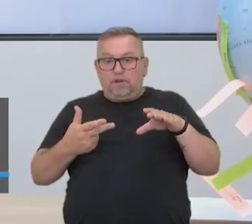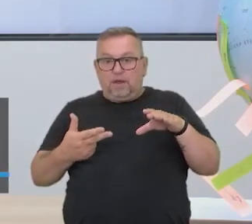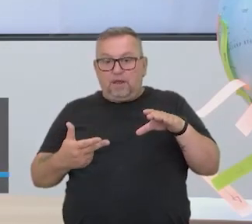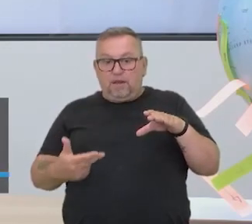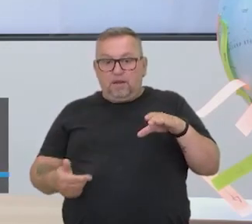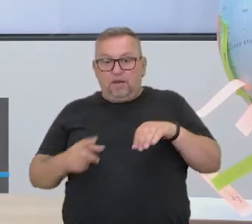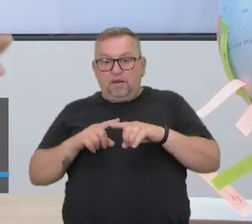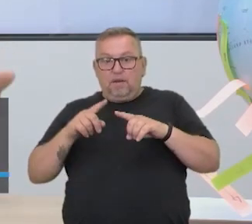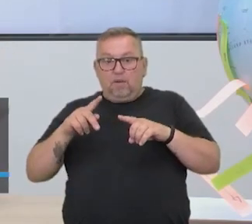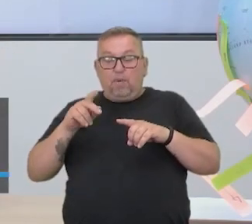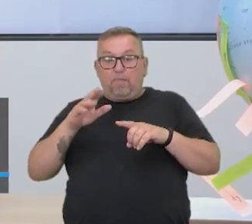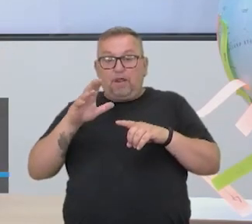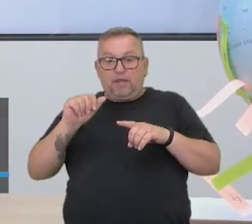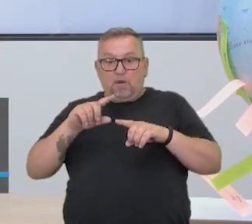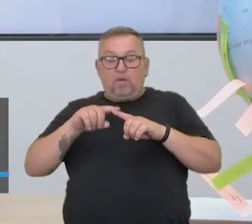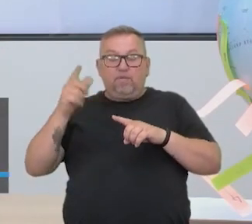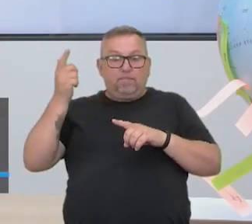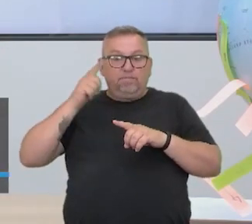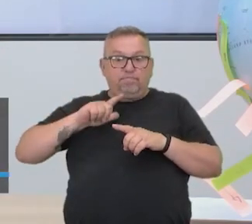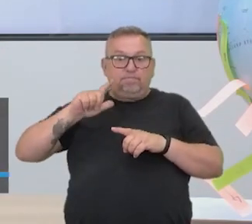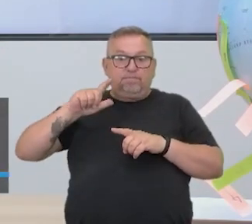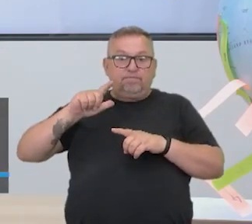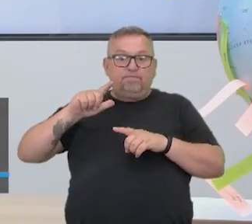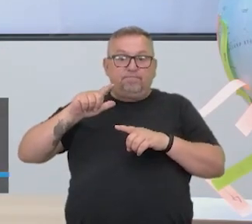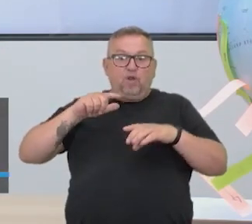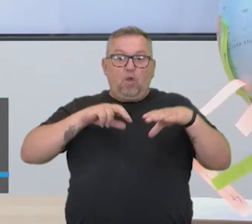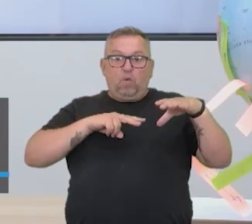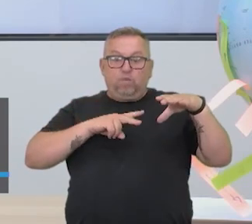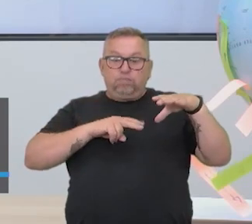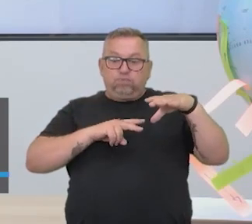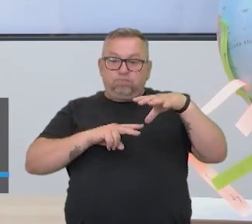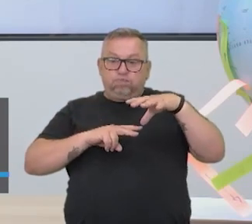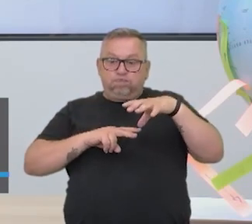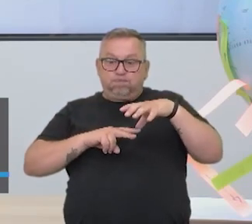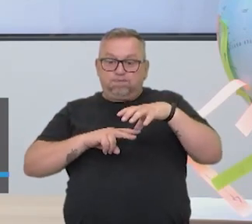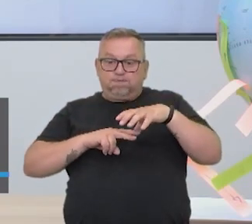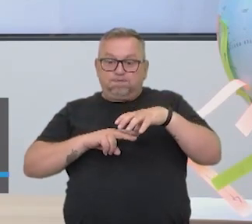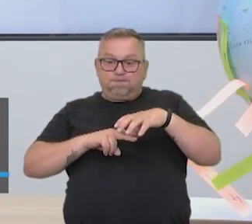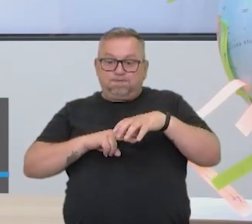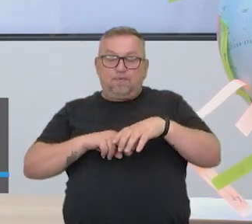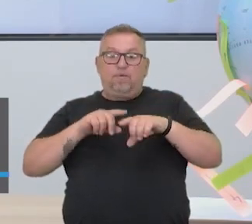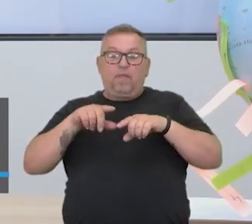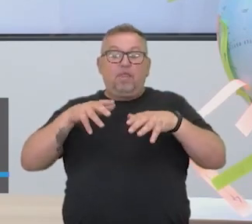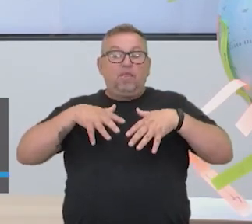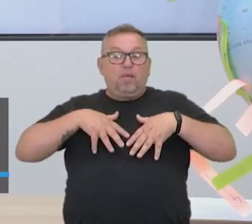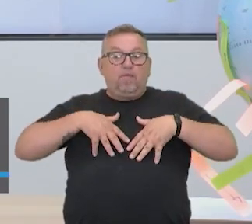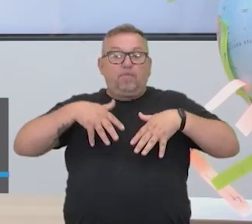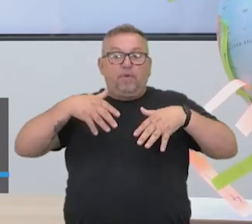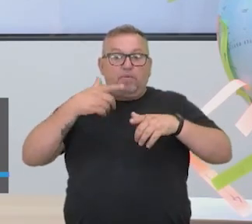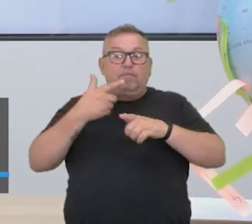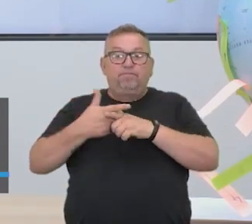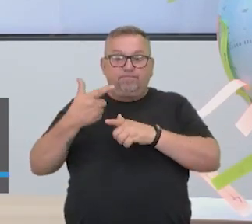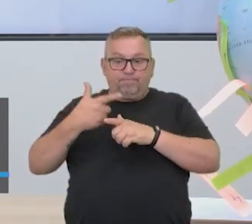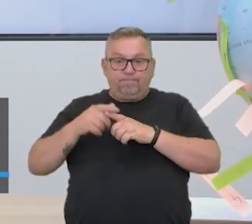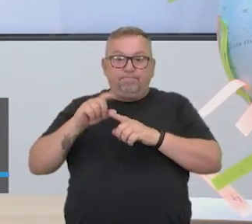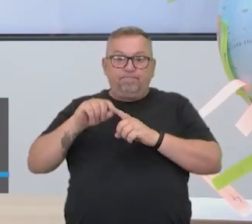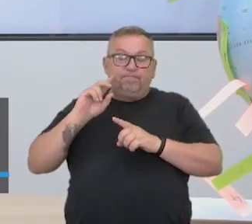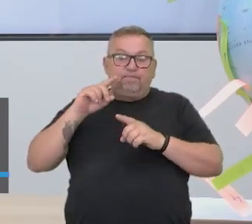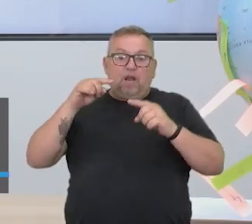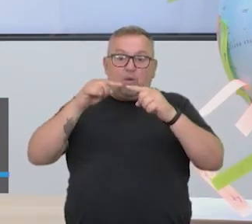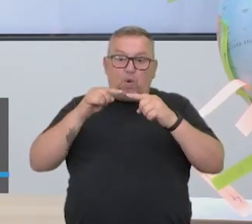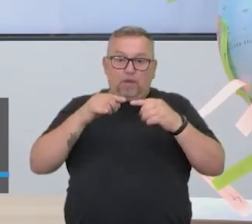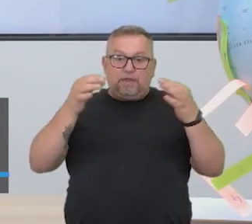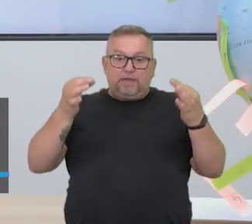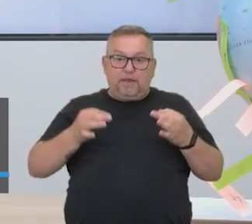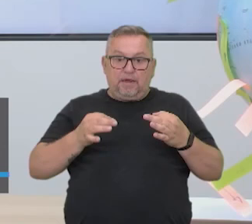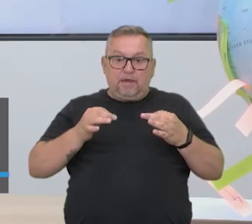pressão externa que você está nas profundezas, quando você está submergindo, precisa estar equivalente com a pressão